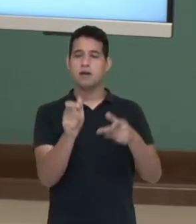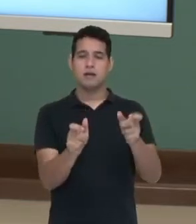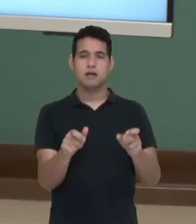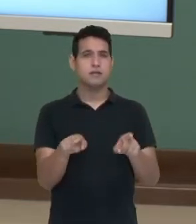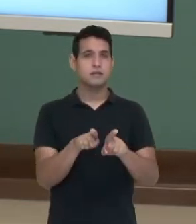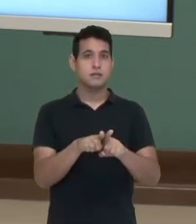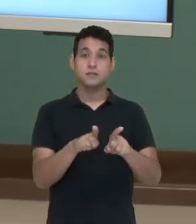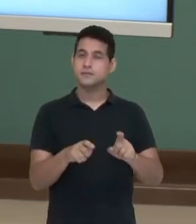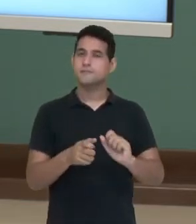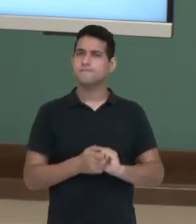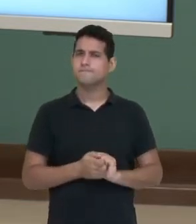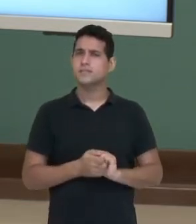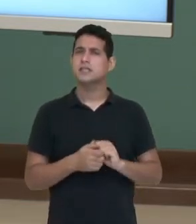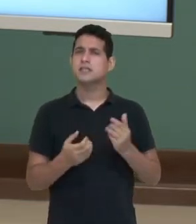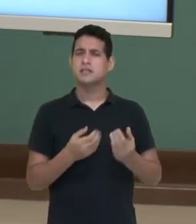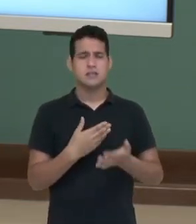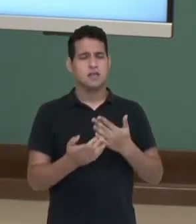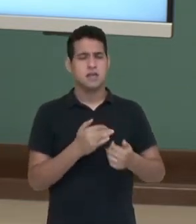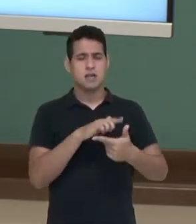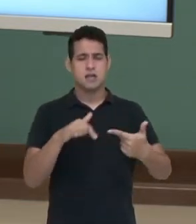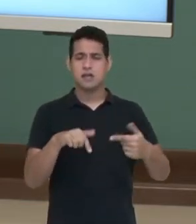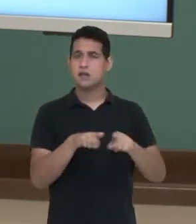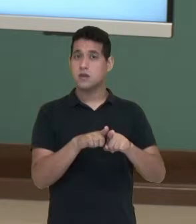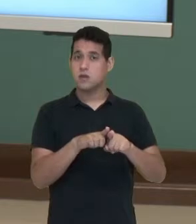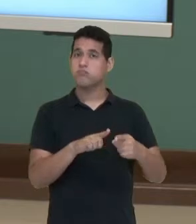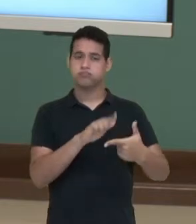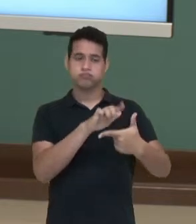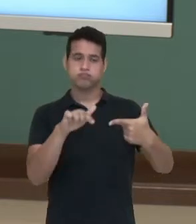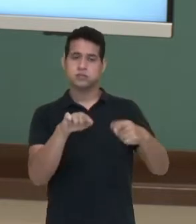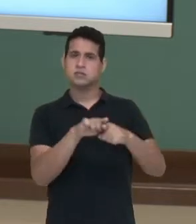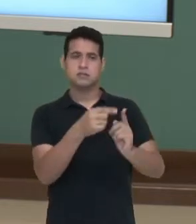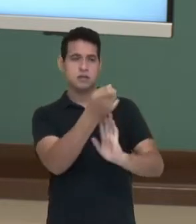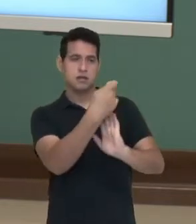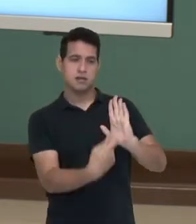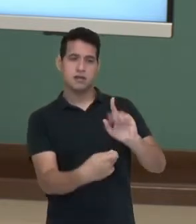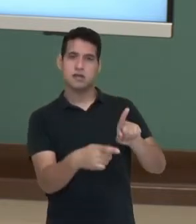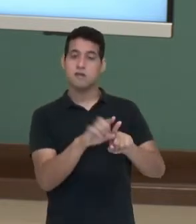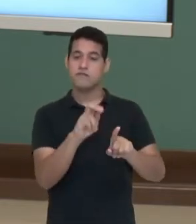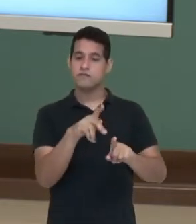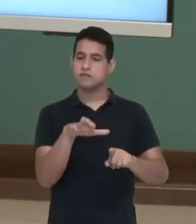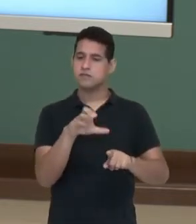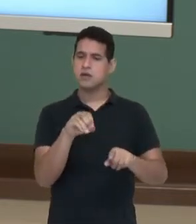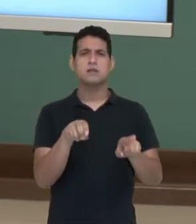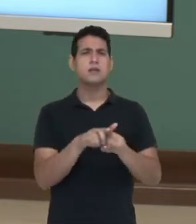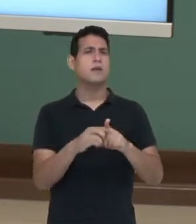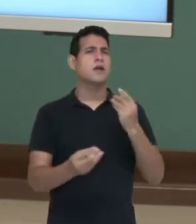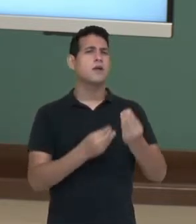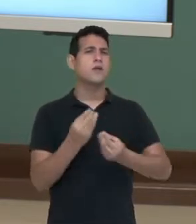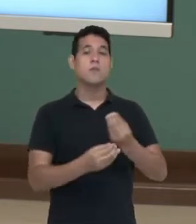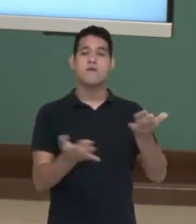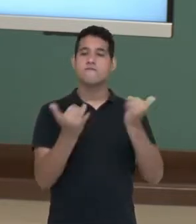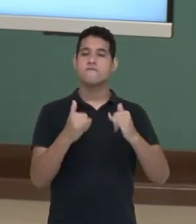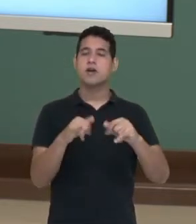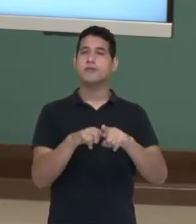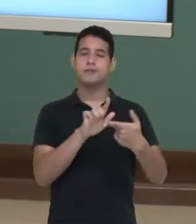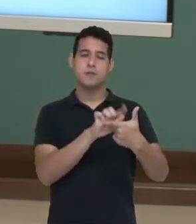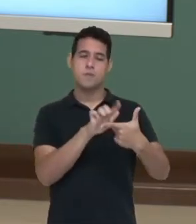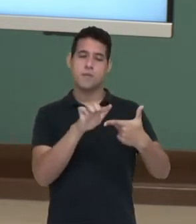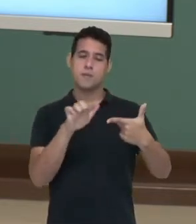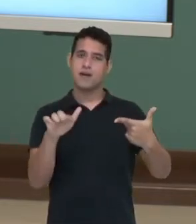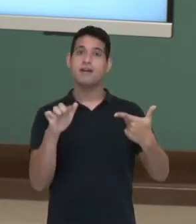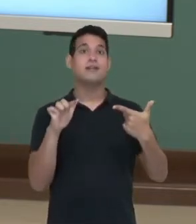de uma função afim tanto algébrica quanto graficamente. Escrever uma função afim a partir de informações do seu